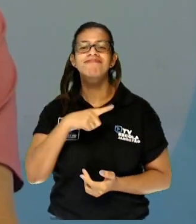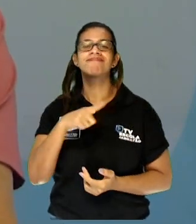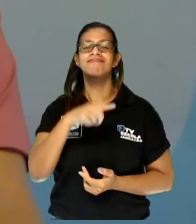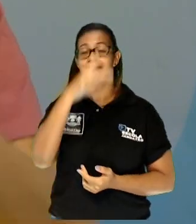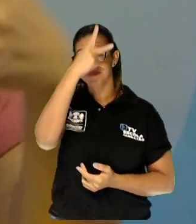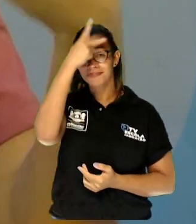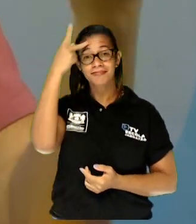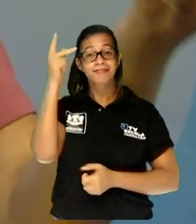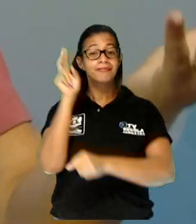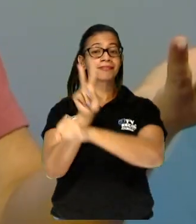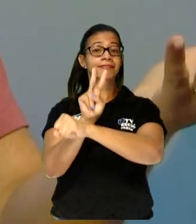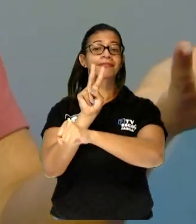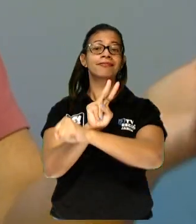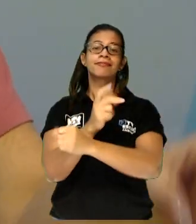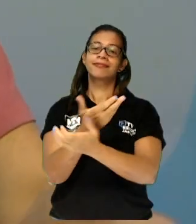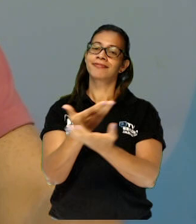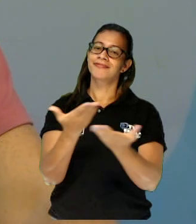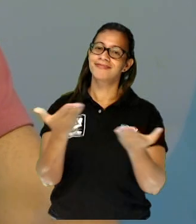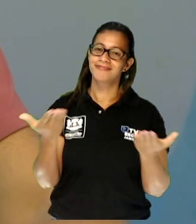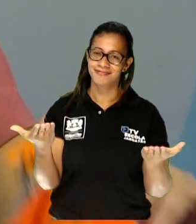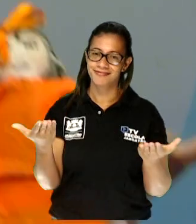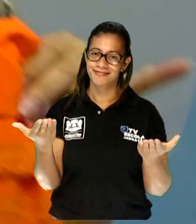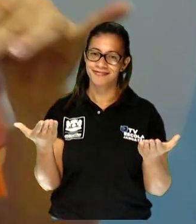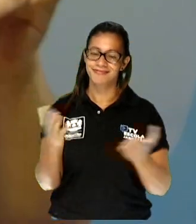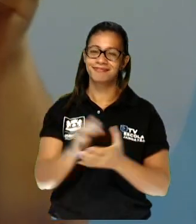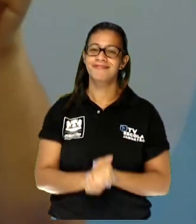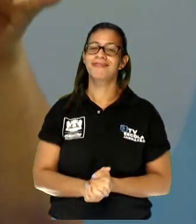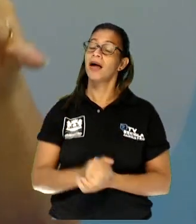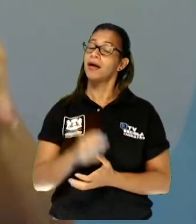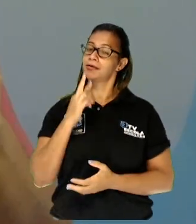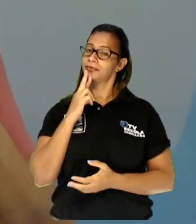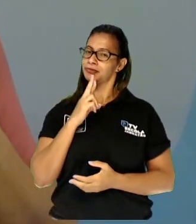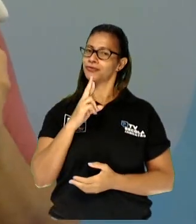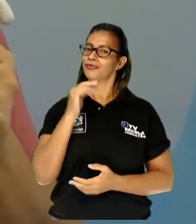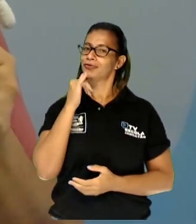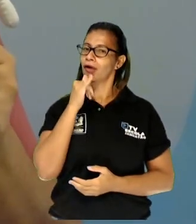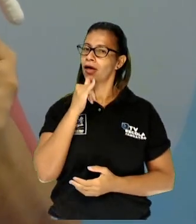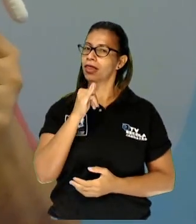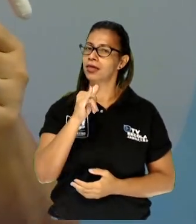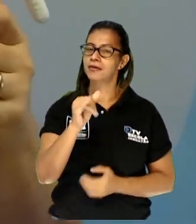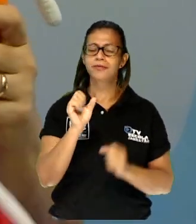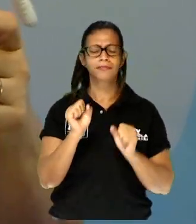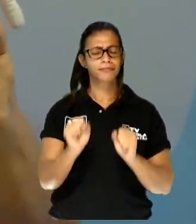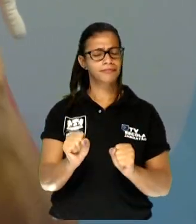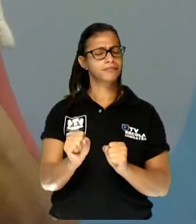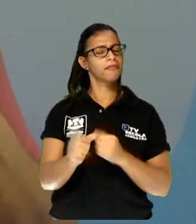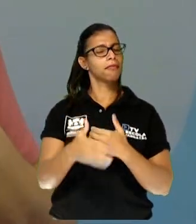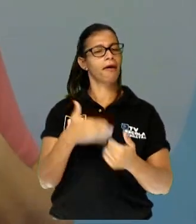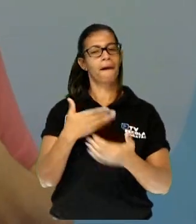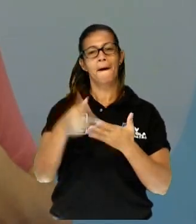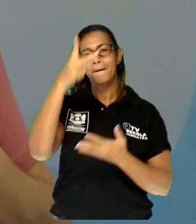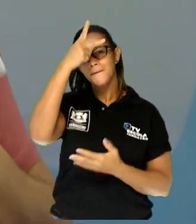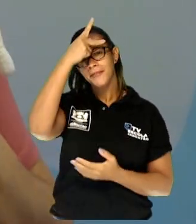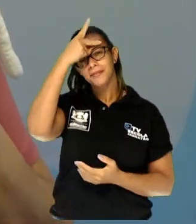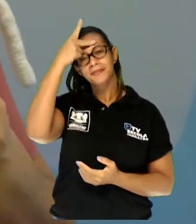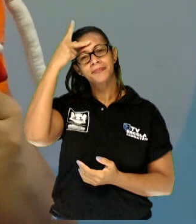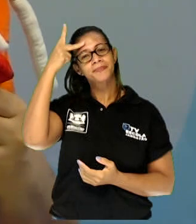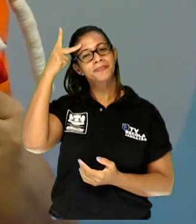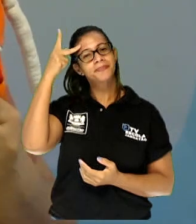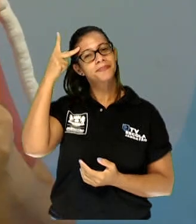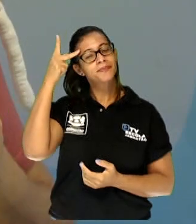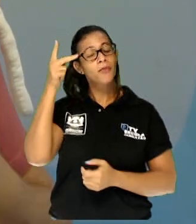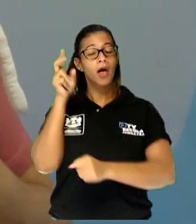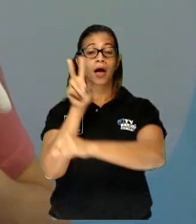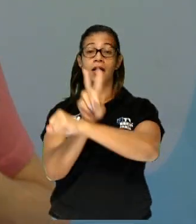você? E aí a gente vai dizer de novo, pode ser qualquer pessoa que ocupe esse lugar,